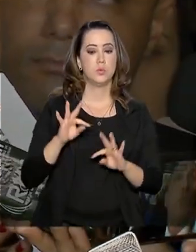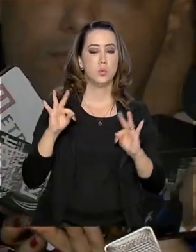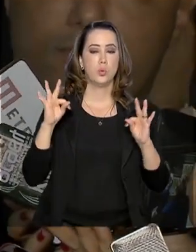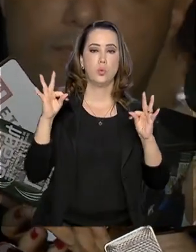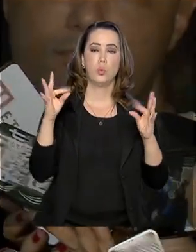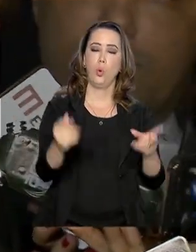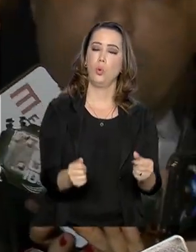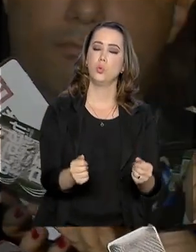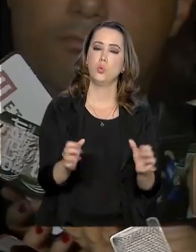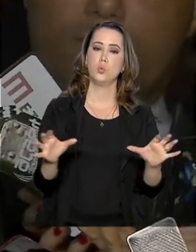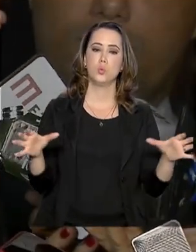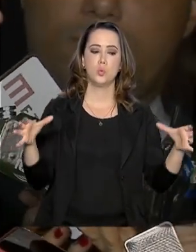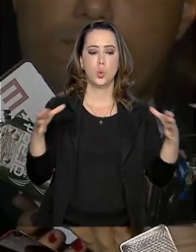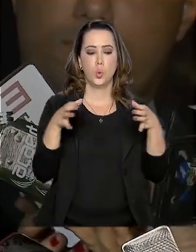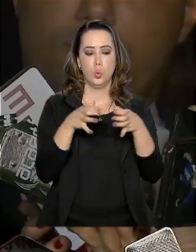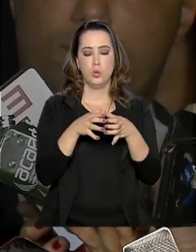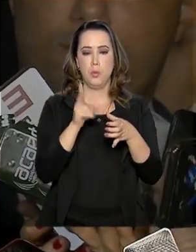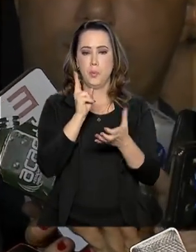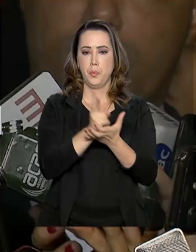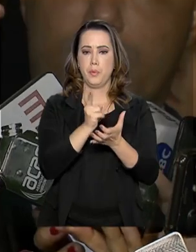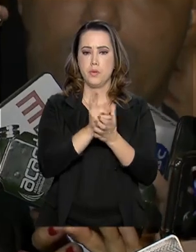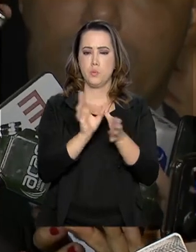todos